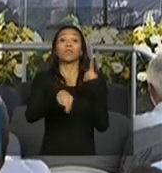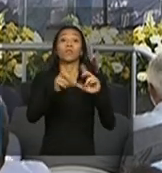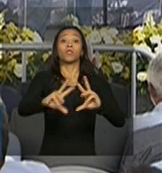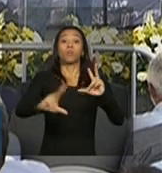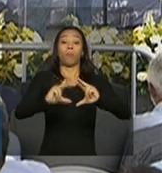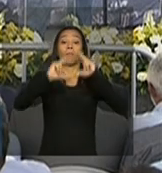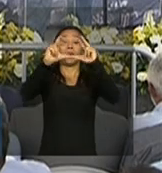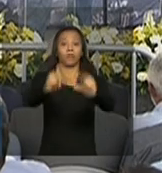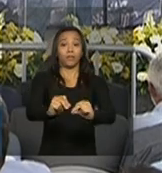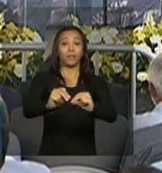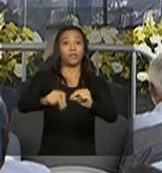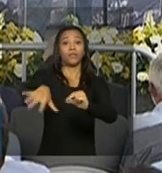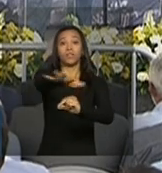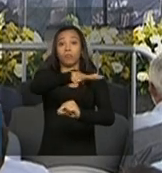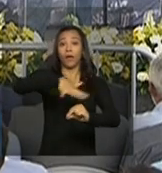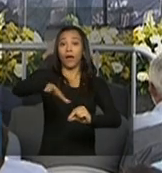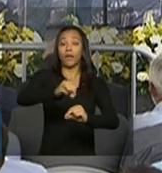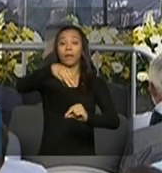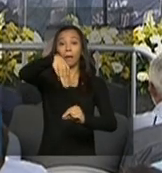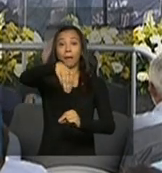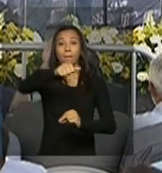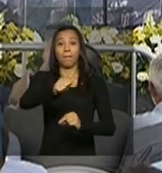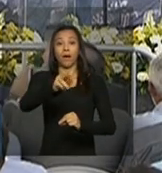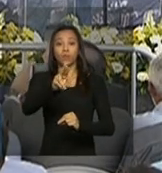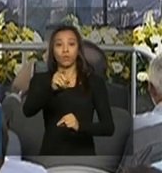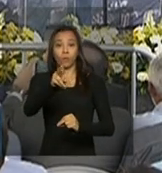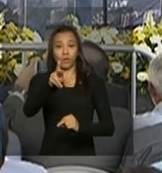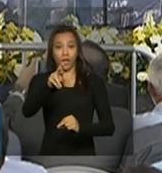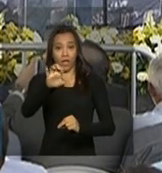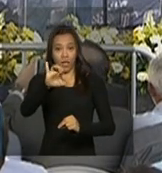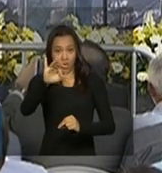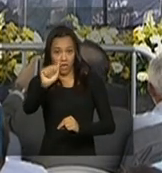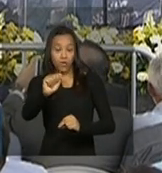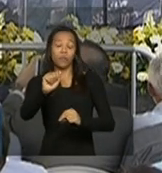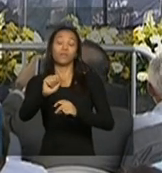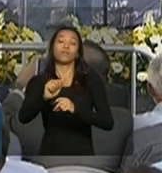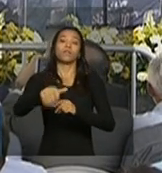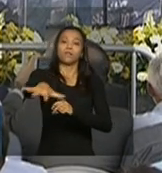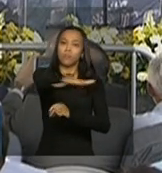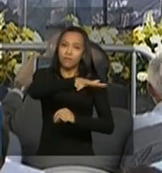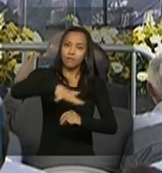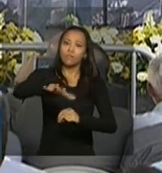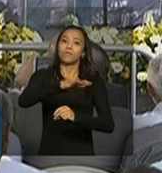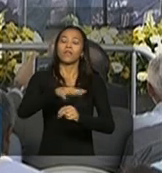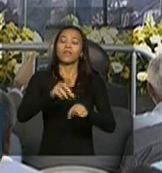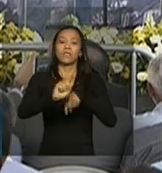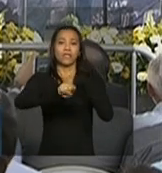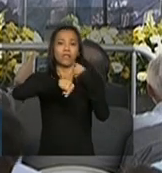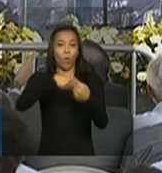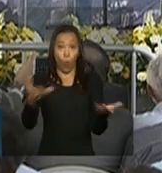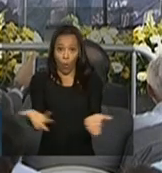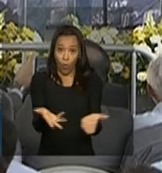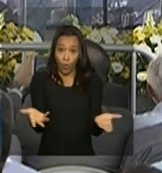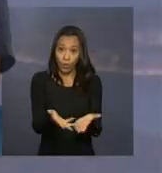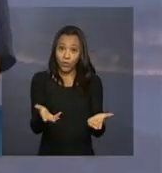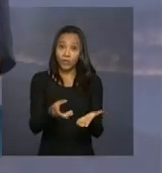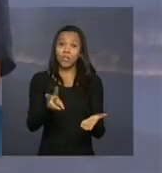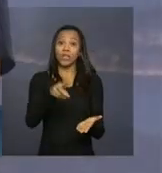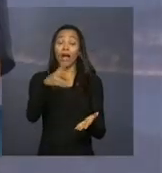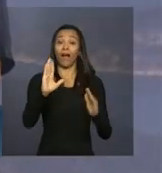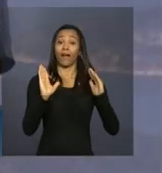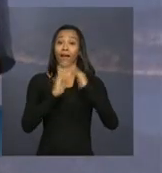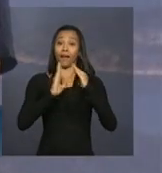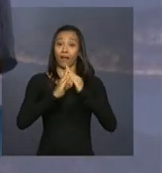Madureira, para a Zona Norte, para o subúrbio do Rio, colocando um palácio que eu tenho certeza que a partir de hoje vai ser o palácio que ele vai